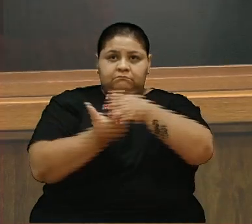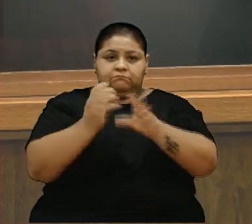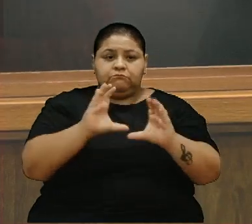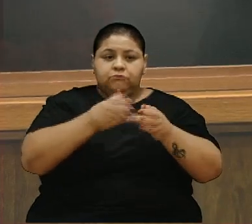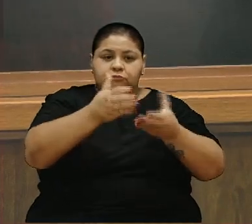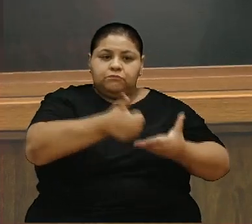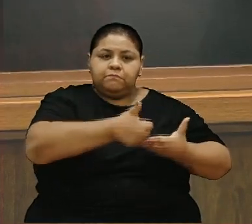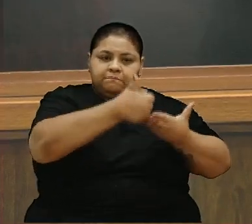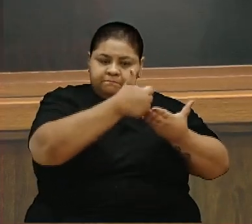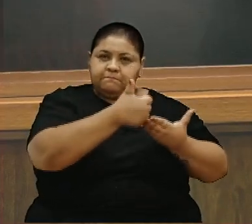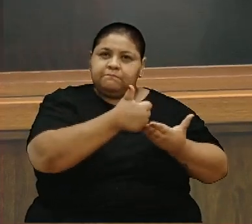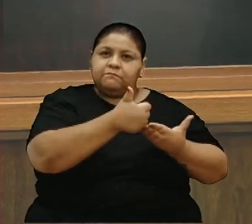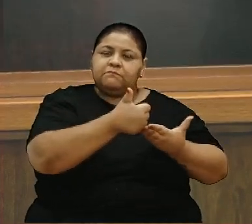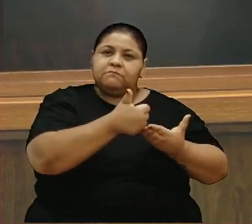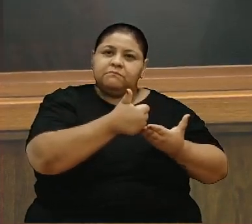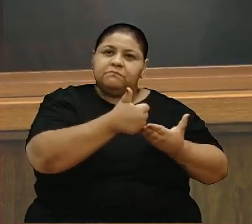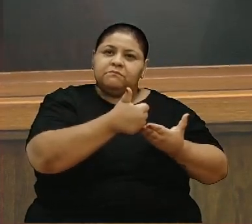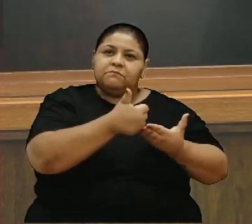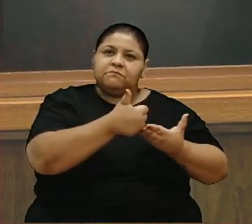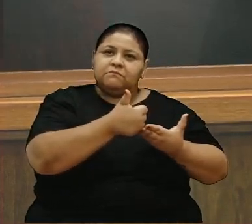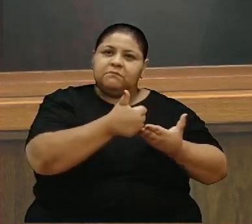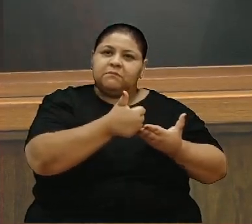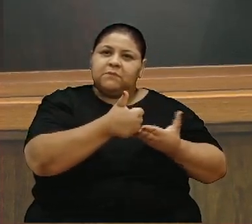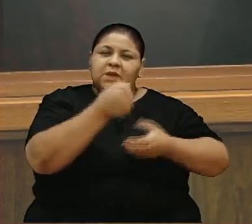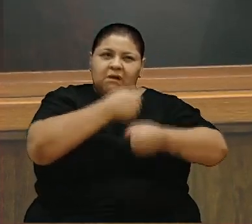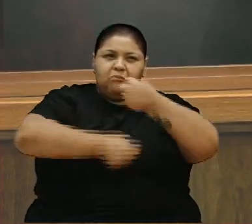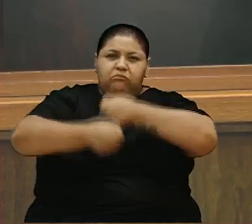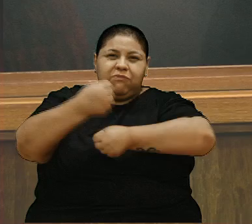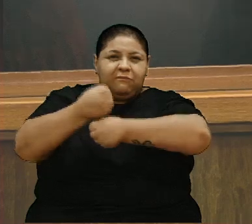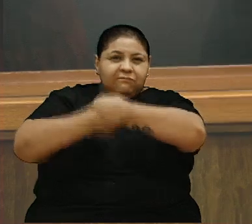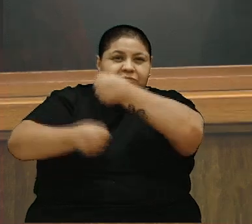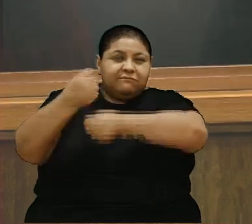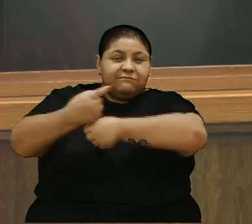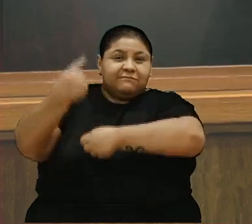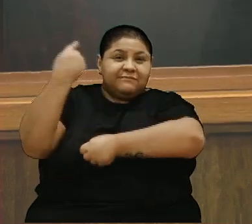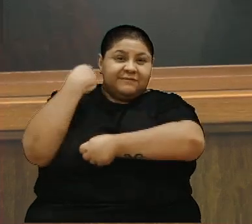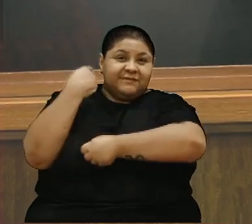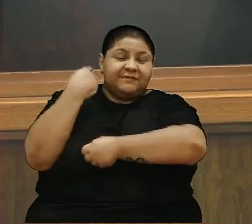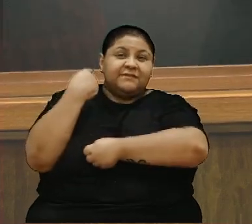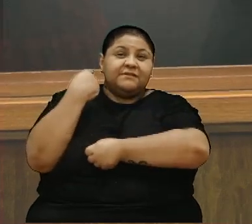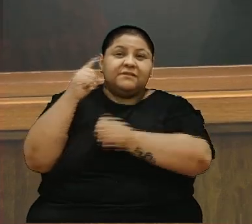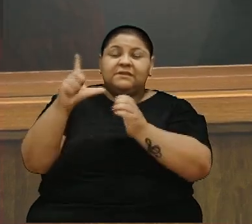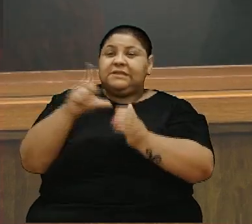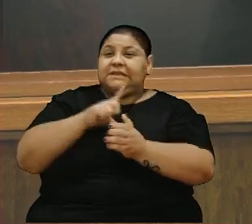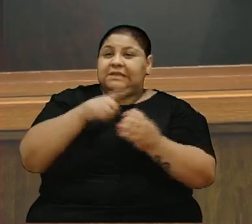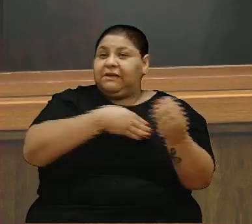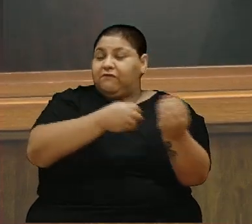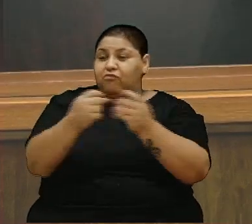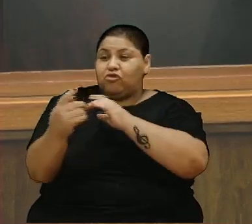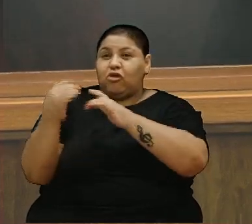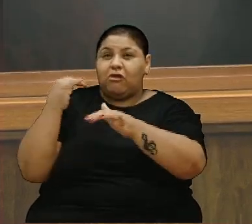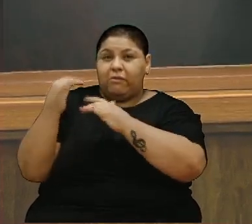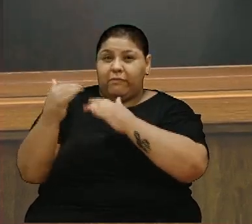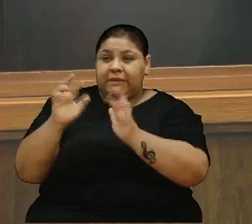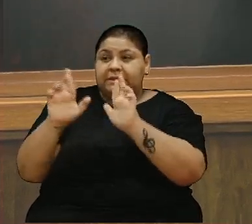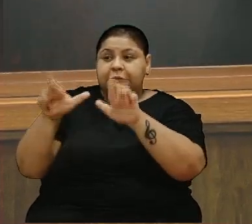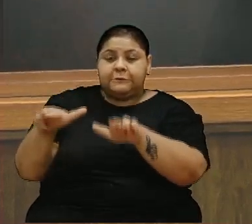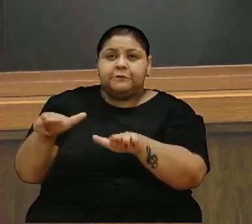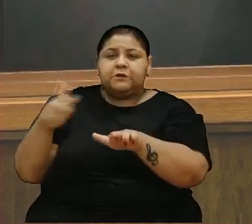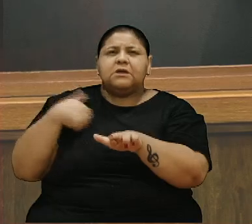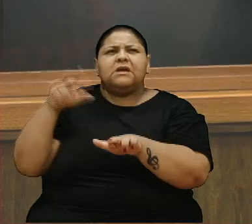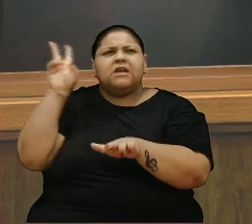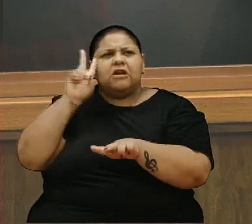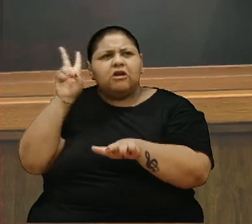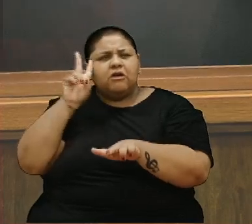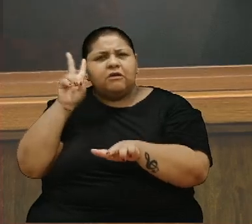frente, logo no ano retrasado, na verdade, logo em seguida teve muita mobilização na região. Eu lembro